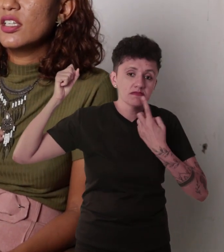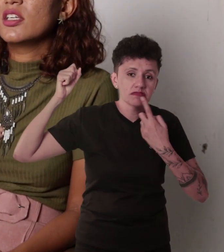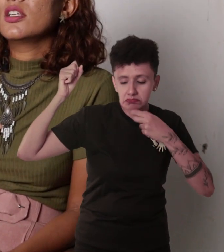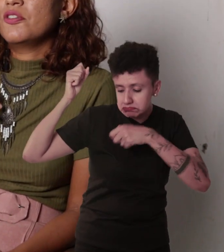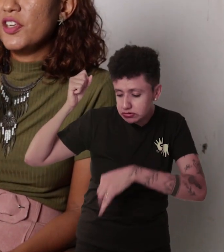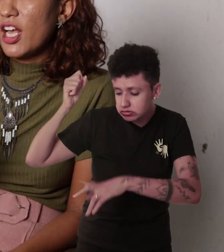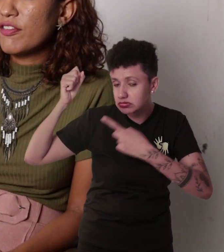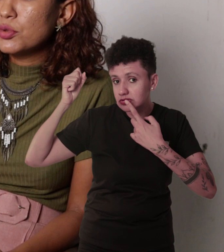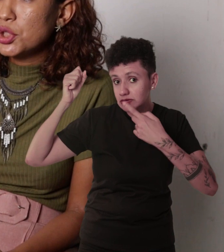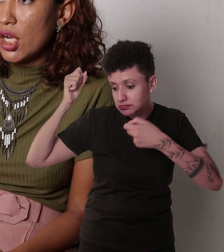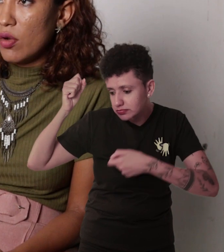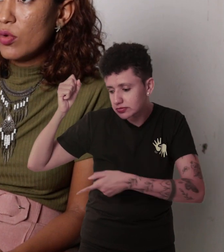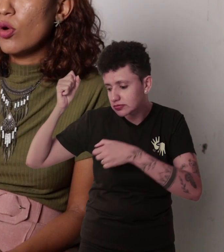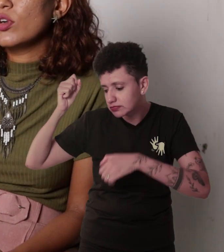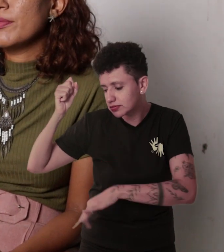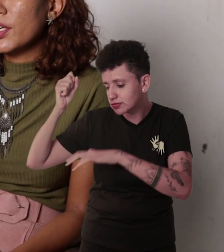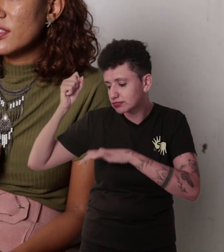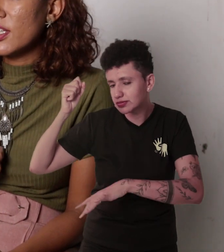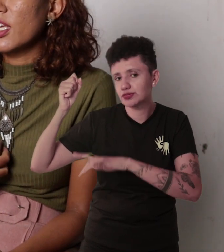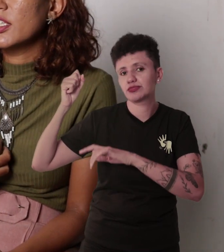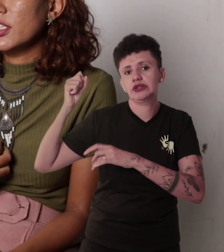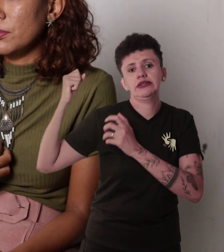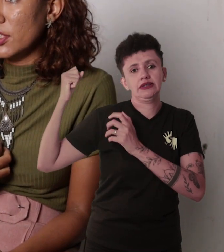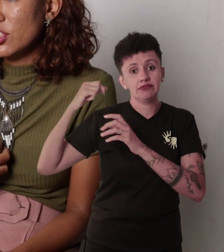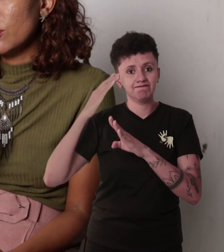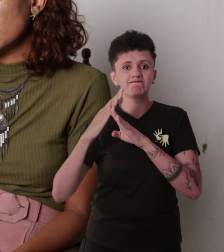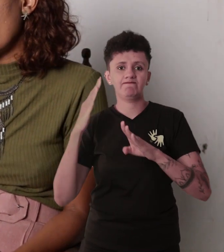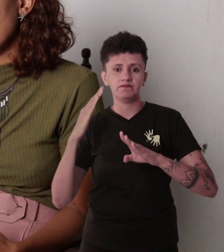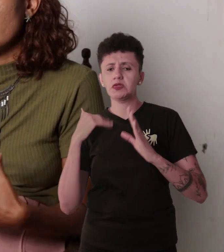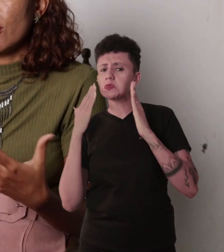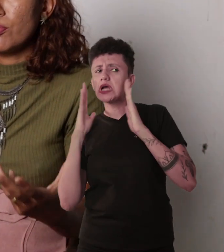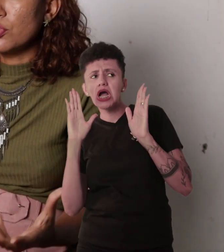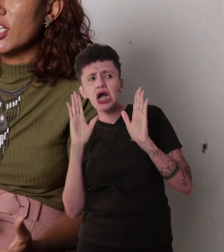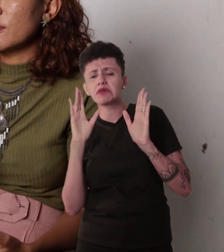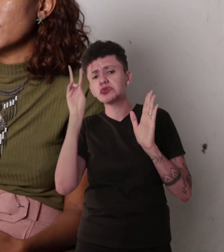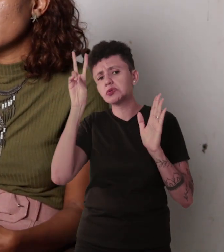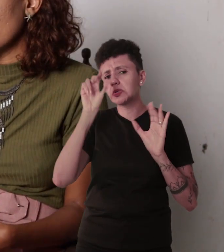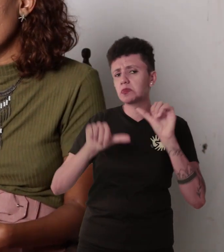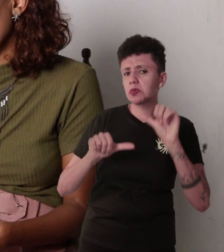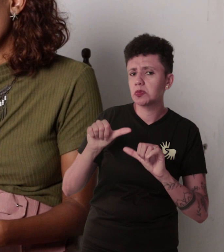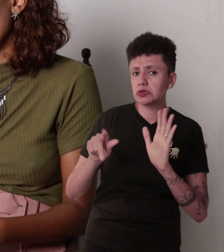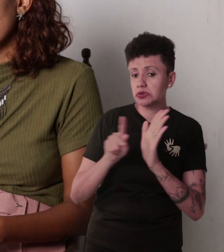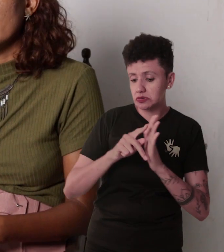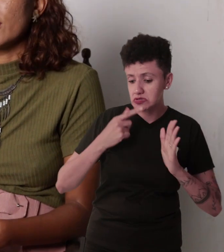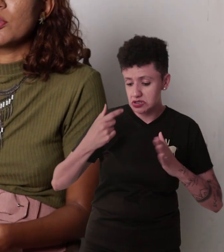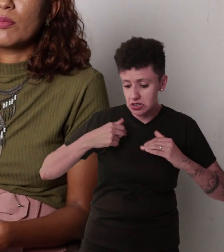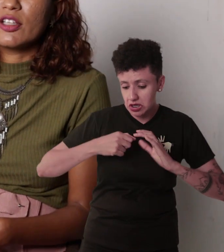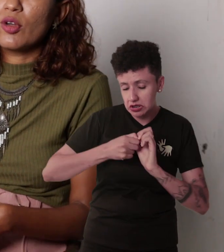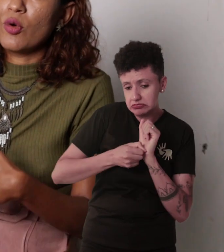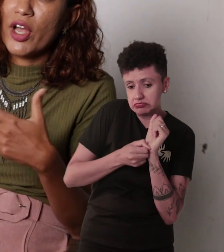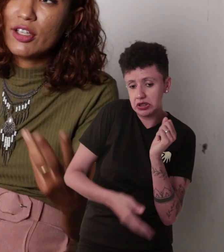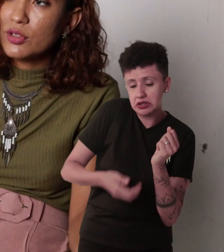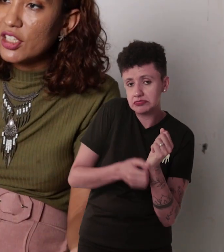sangue ficava no chão como lembrança daquele crime. A gente não sabe, a história muda, que às vezes o sangue era do próprio gritador